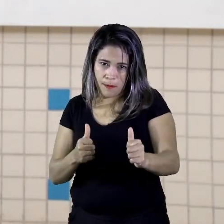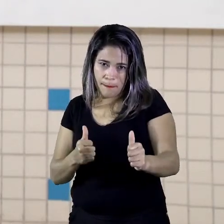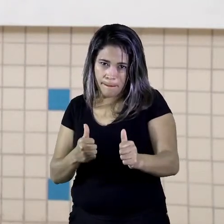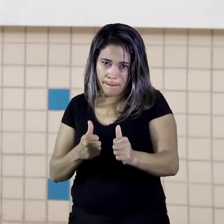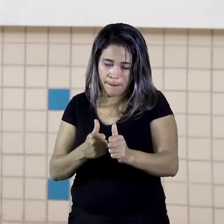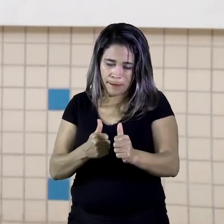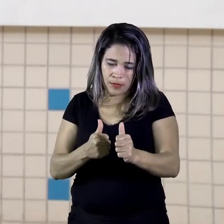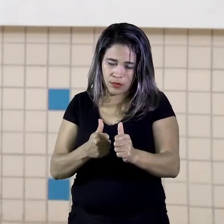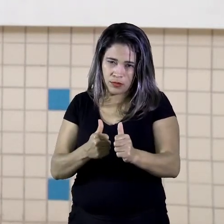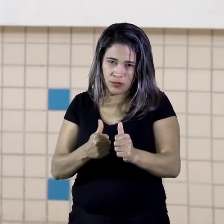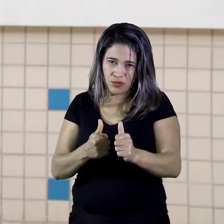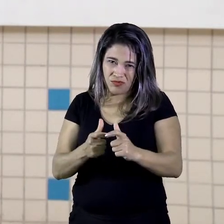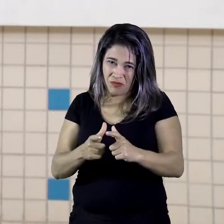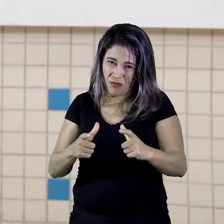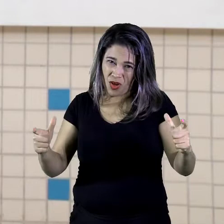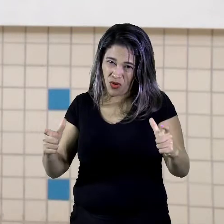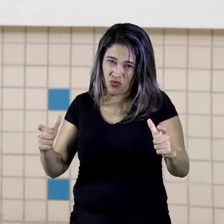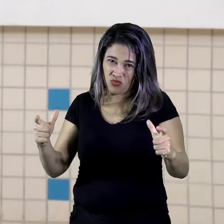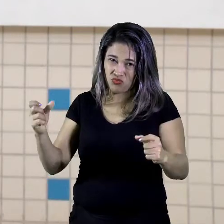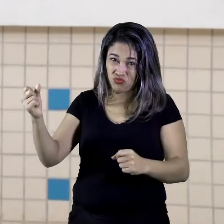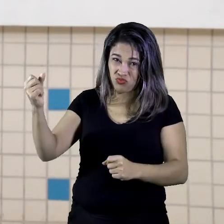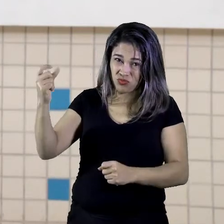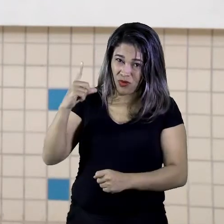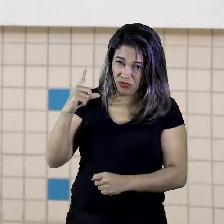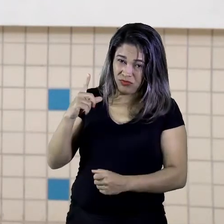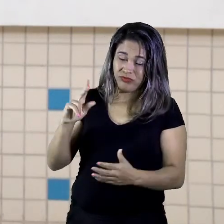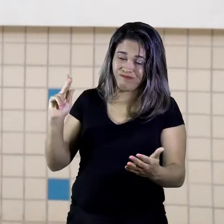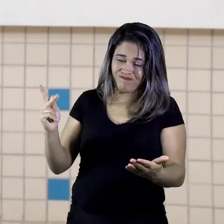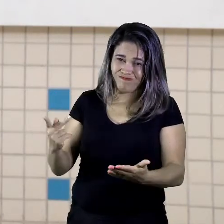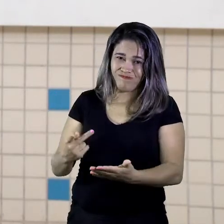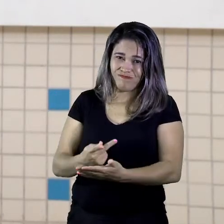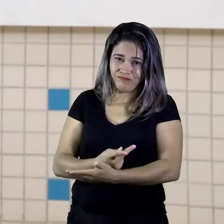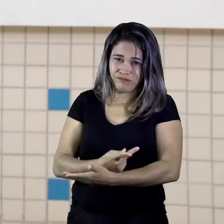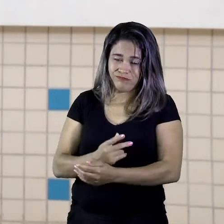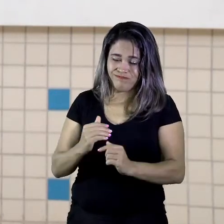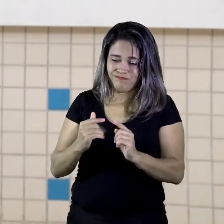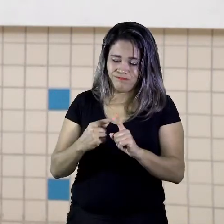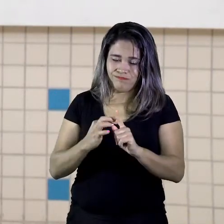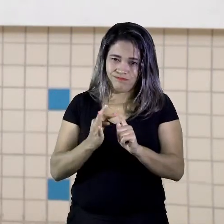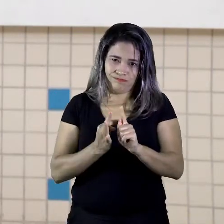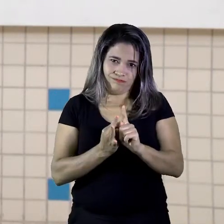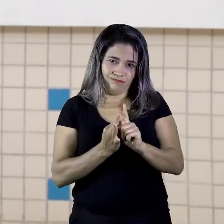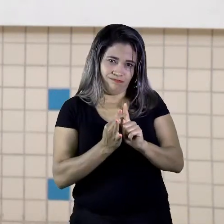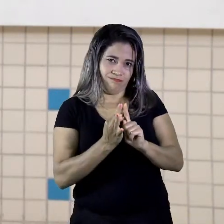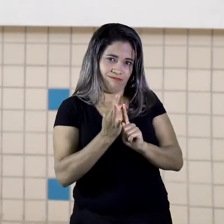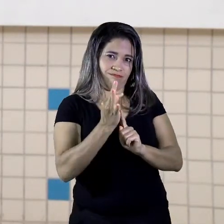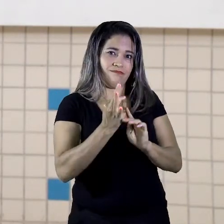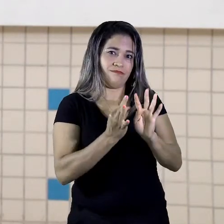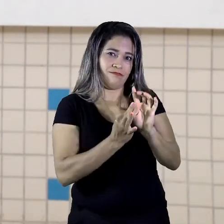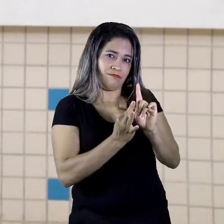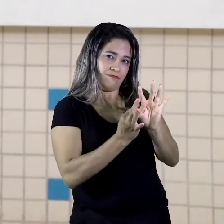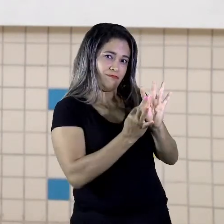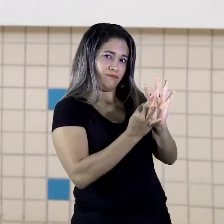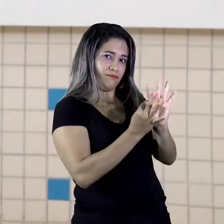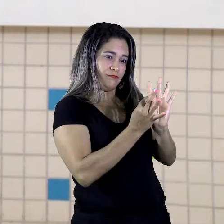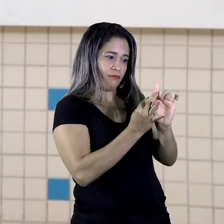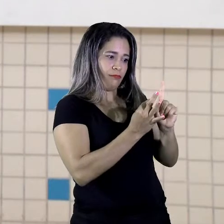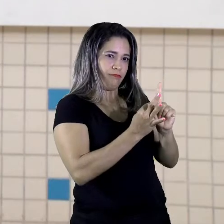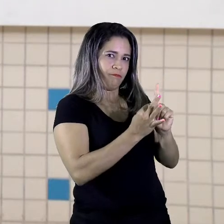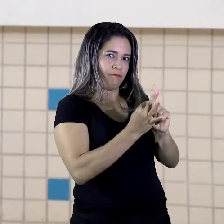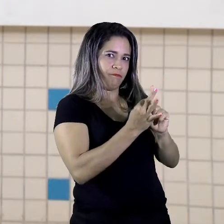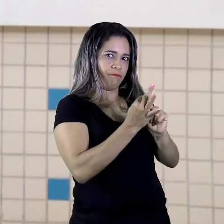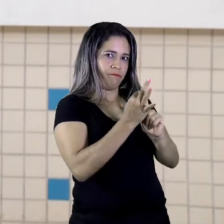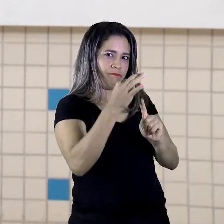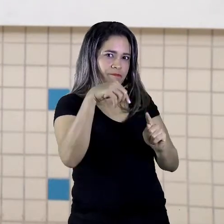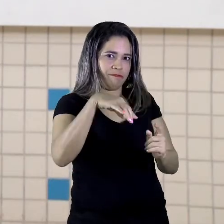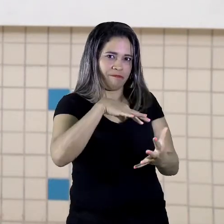maior do Sol, e isso então está acontecendo com que haja uma elevação da temperatura aqui na Terra. Essa elevação ela